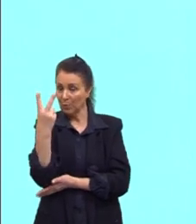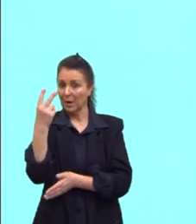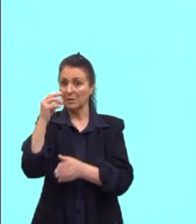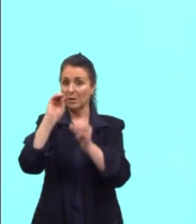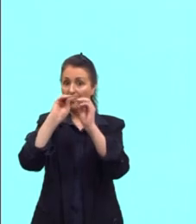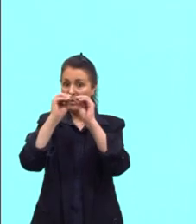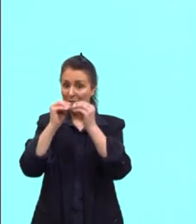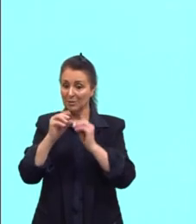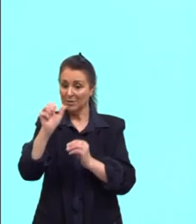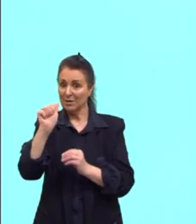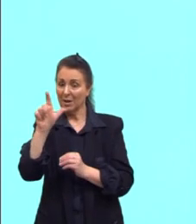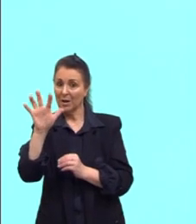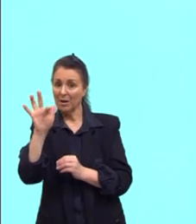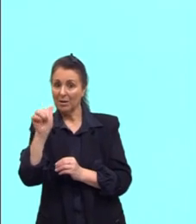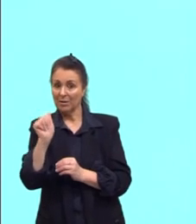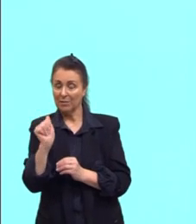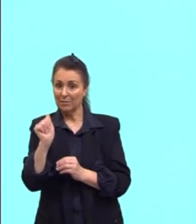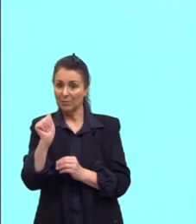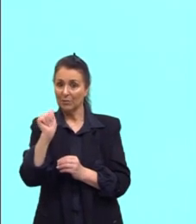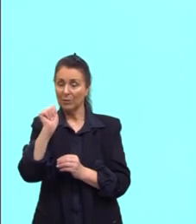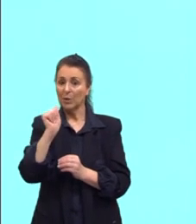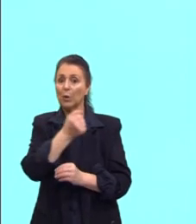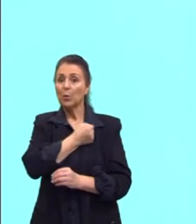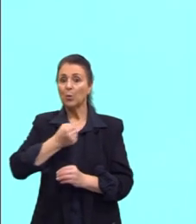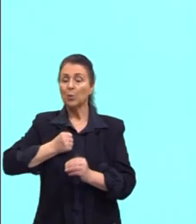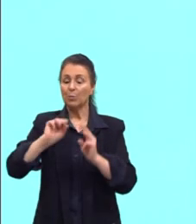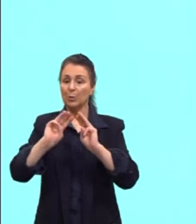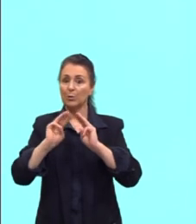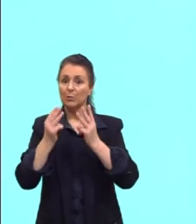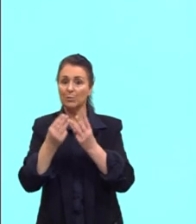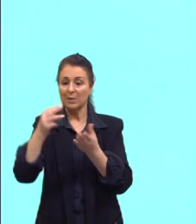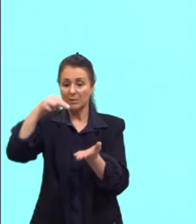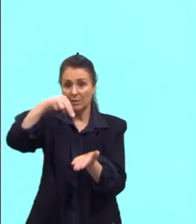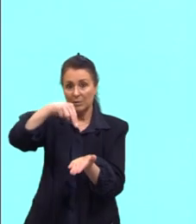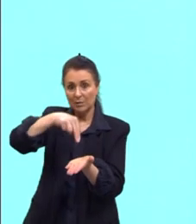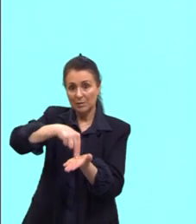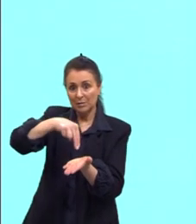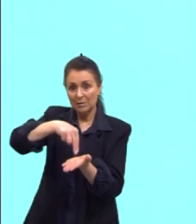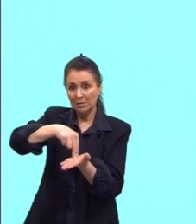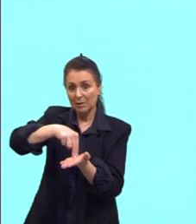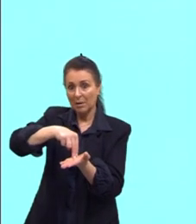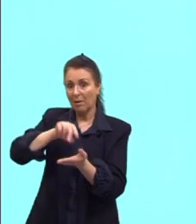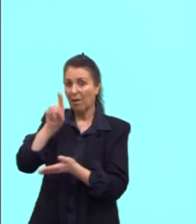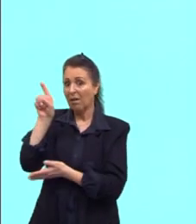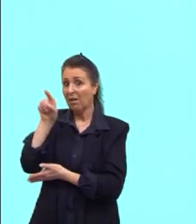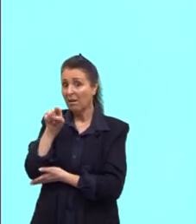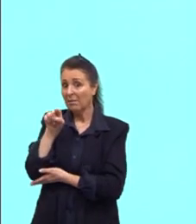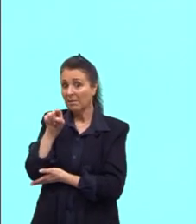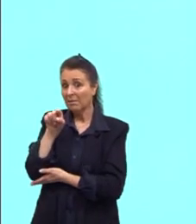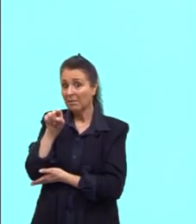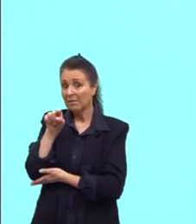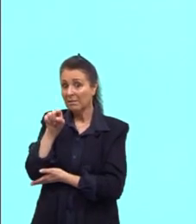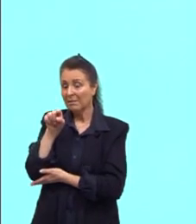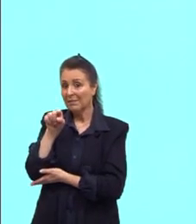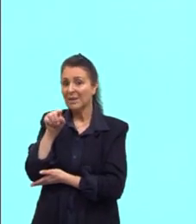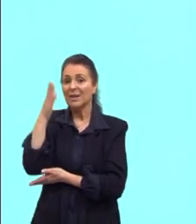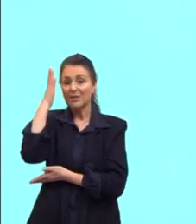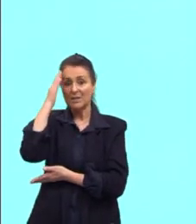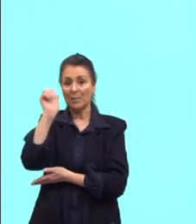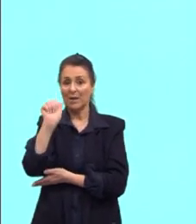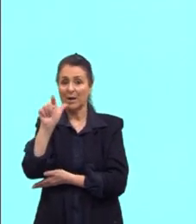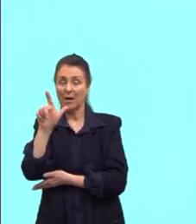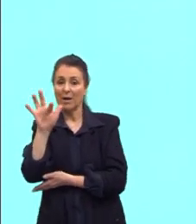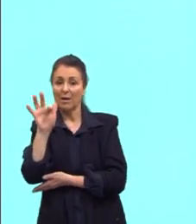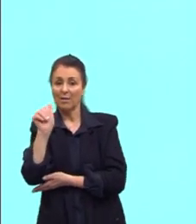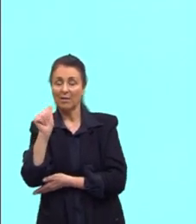partículas alfa o núcleo o número de massa do núcleo filho será então a gente sabe que a